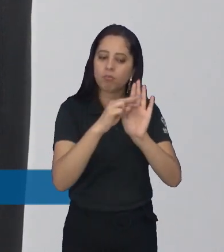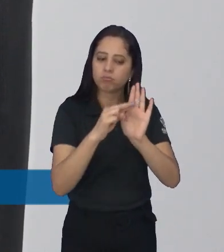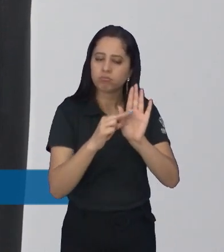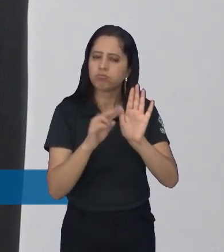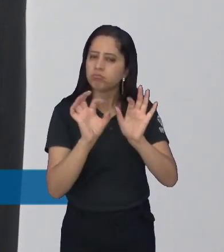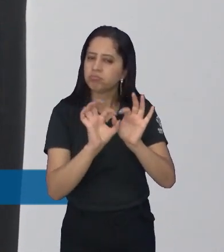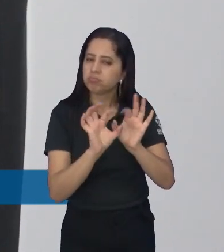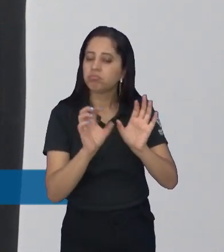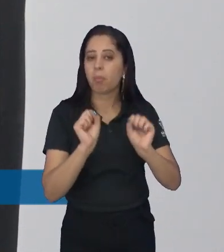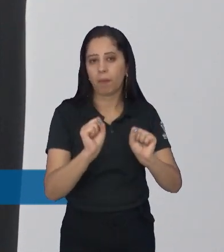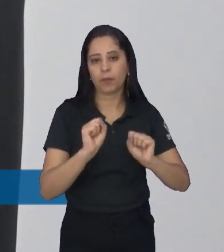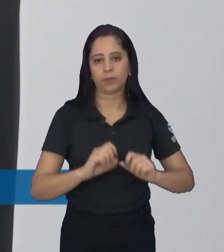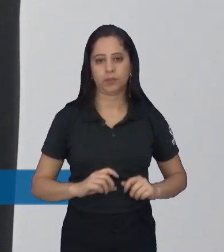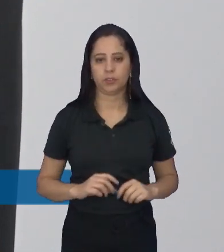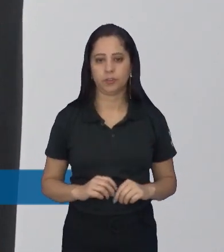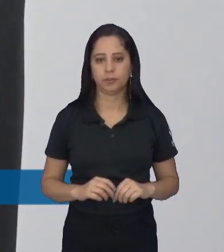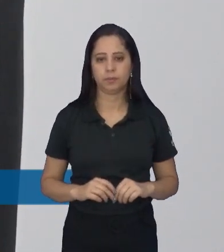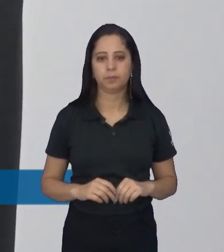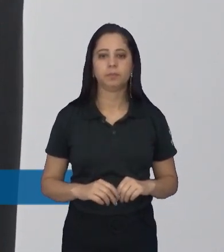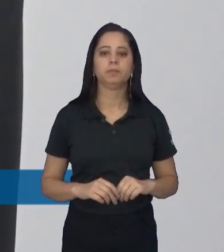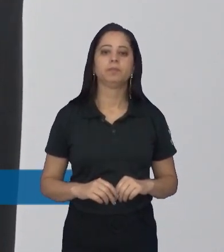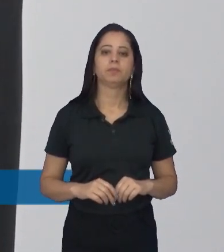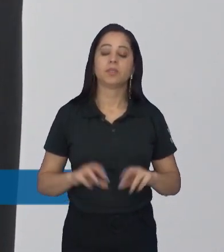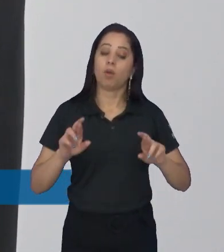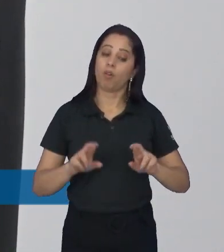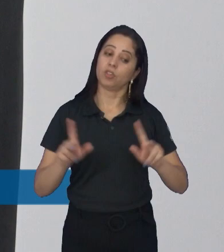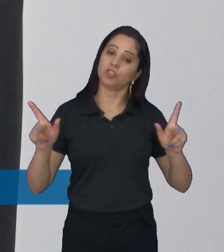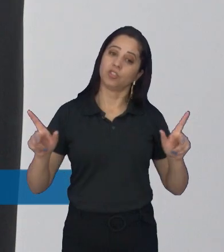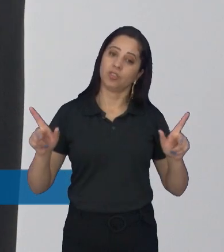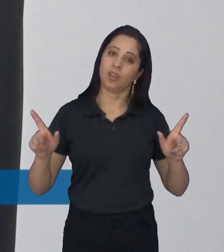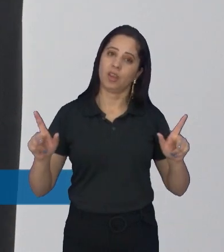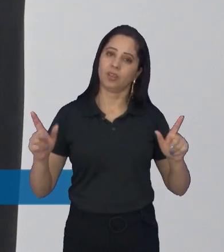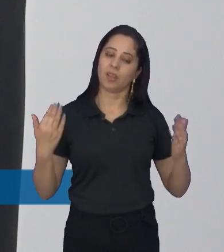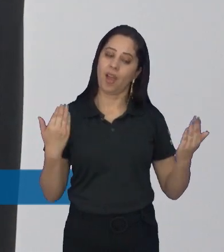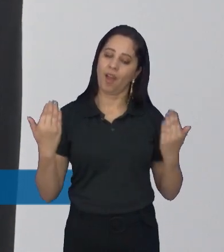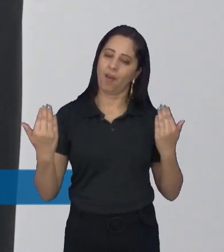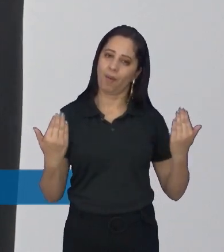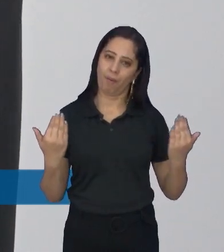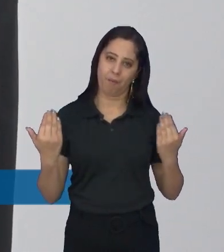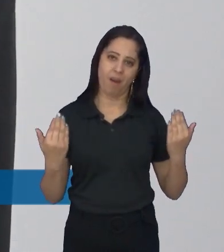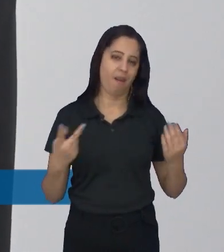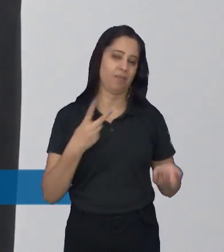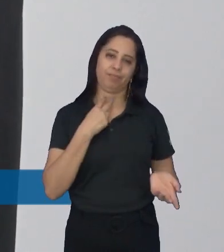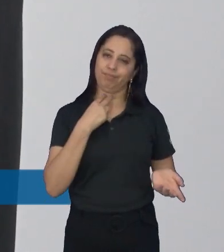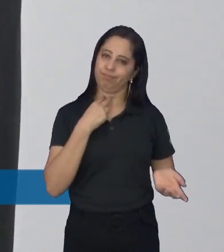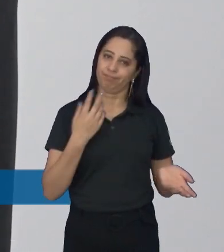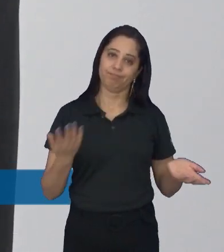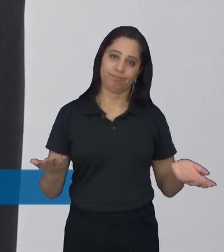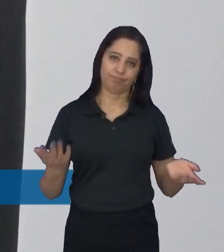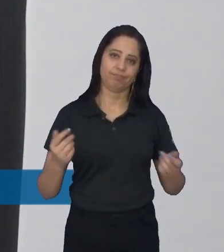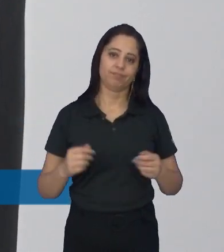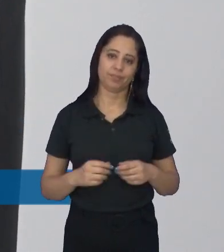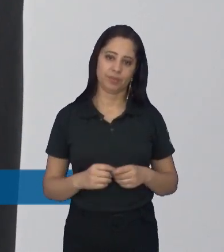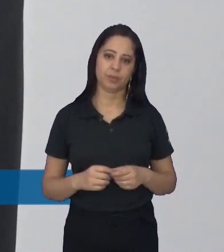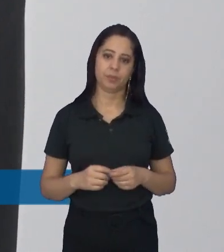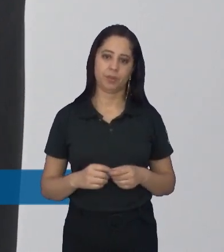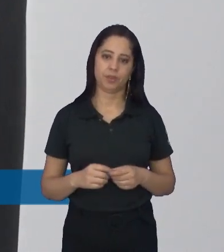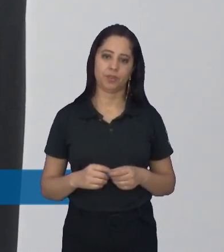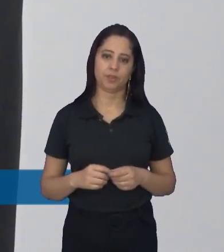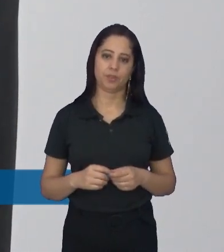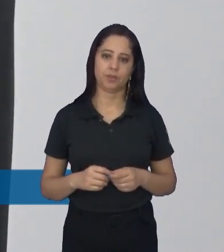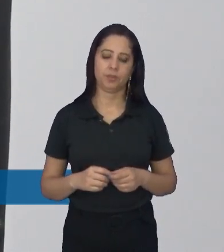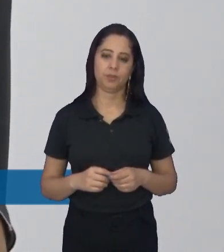essa é a grande diferença do que não se compara a apa de São Francisco com o PAC natural Municipal do